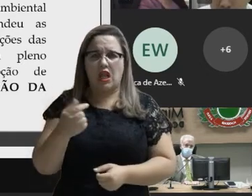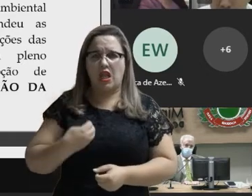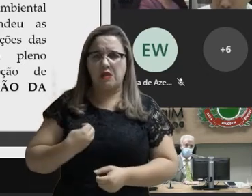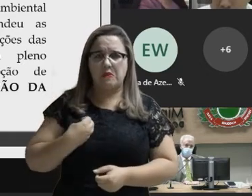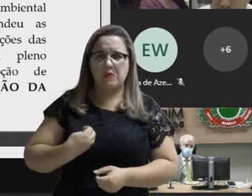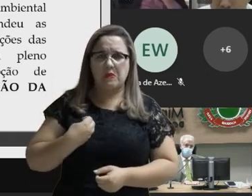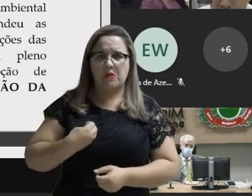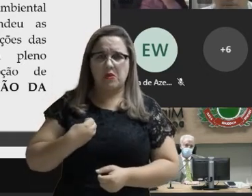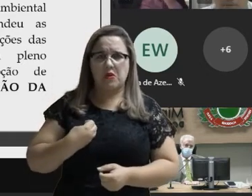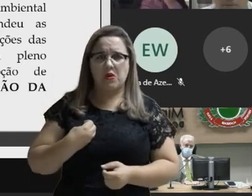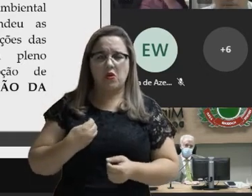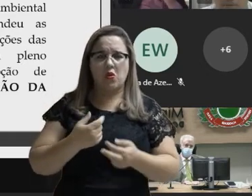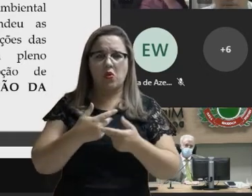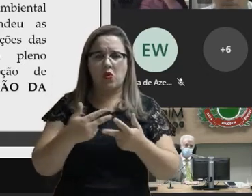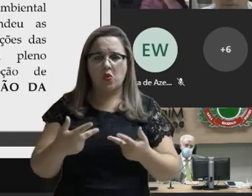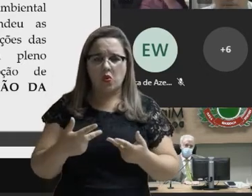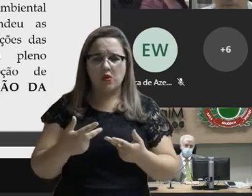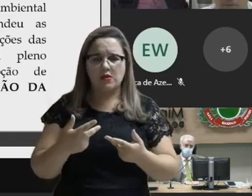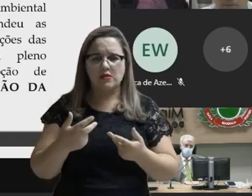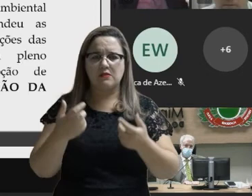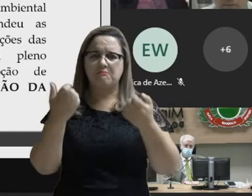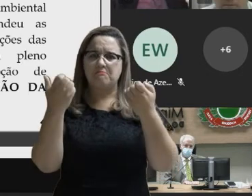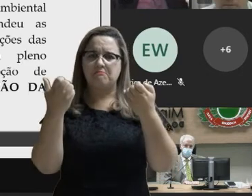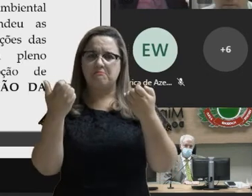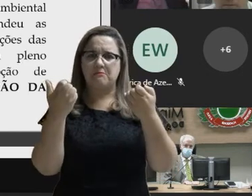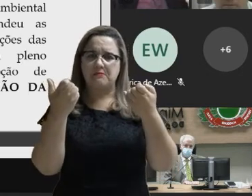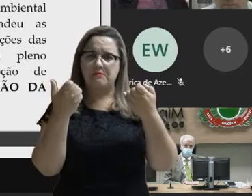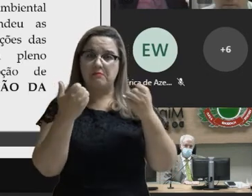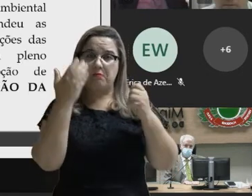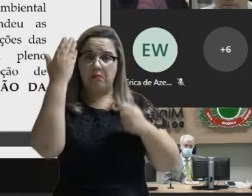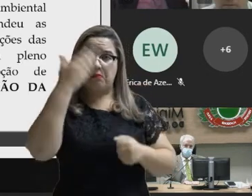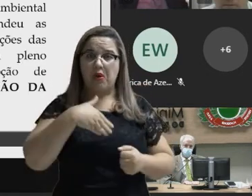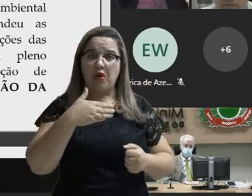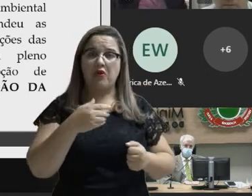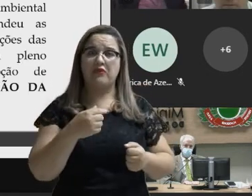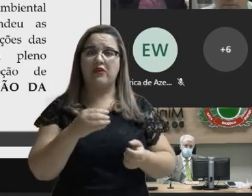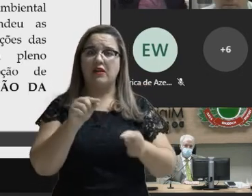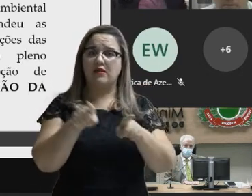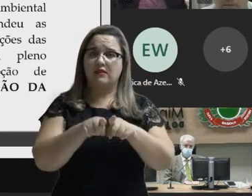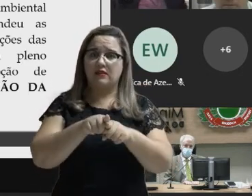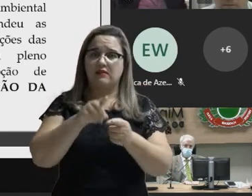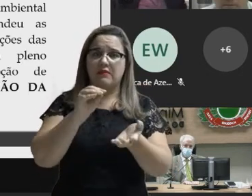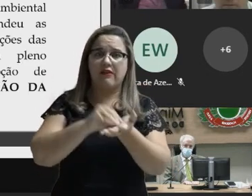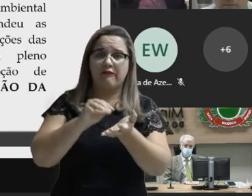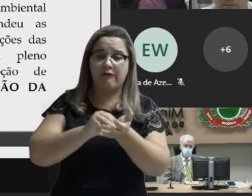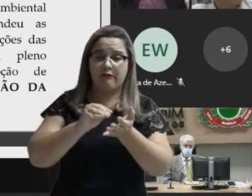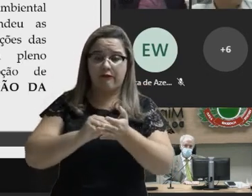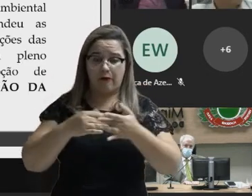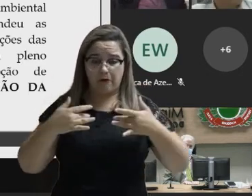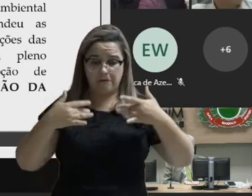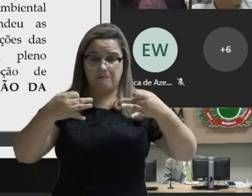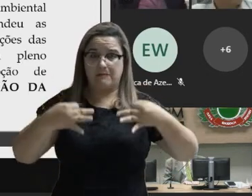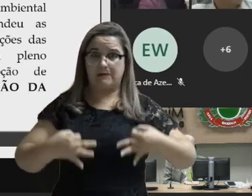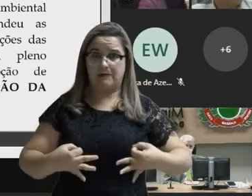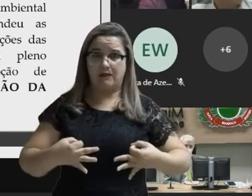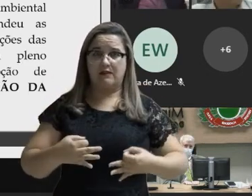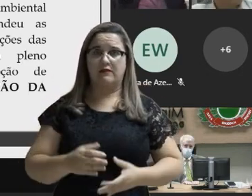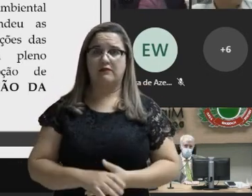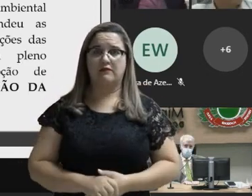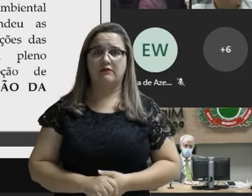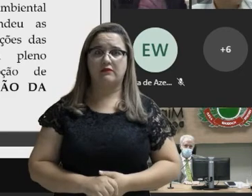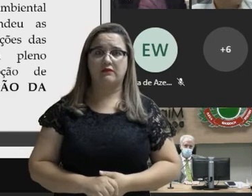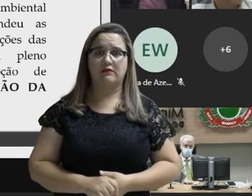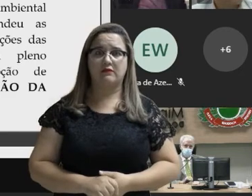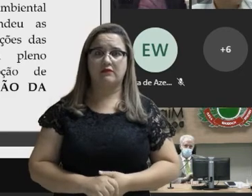o ajuizamento da ação civil pública, ou mesmo não ser cabível ajustamento de conduta, tendo em vista que não foi